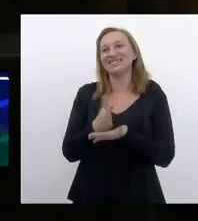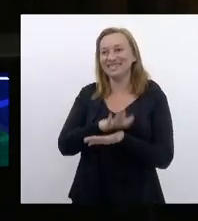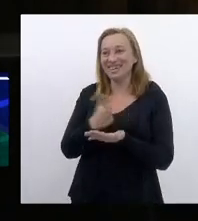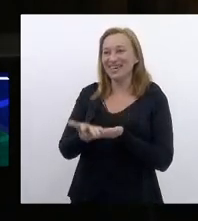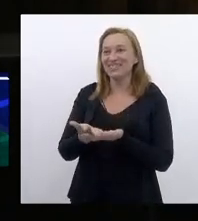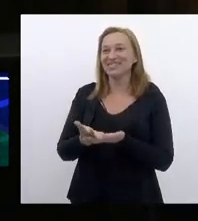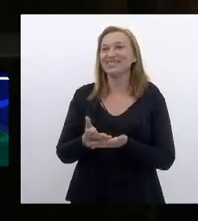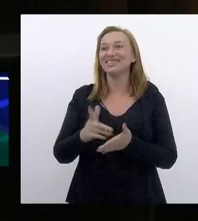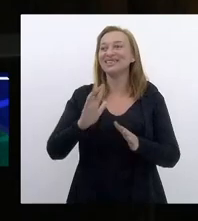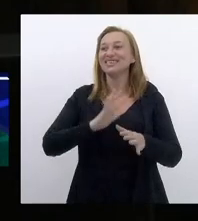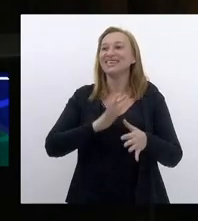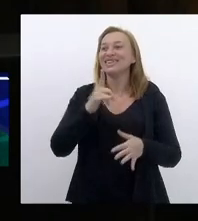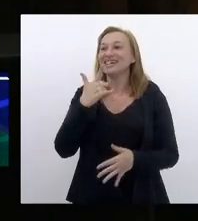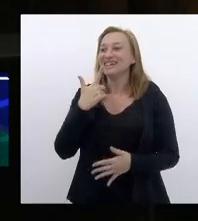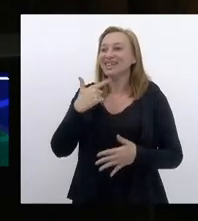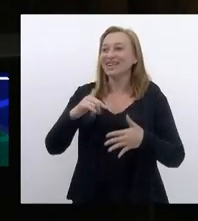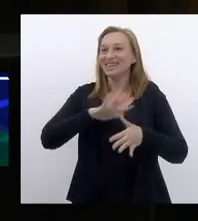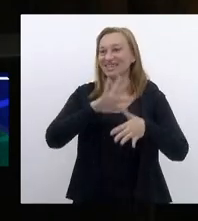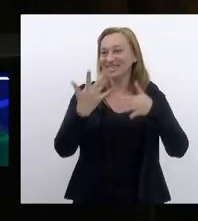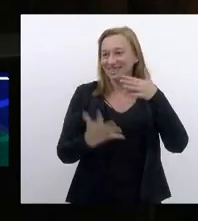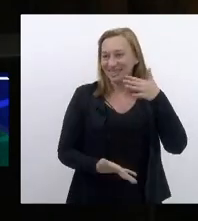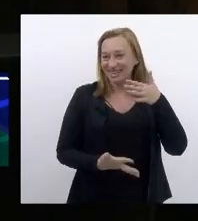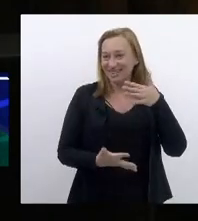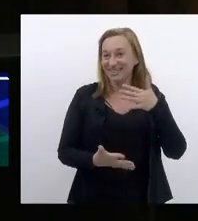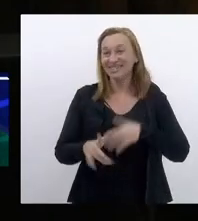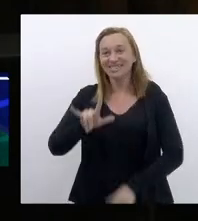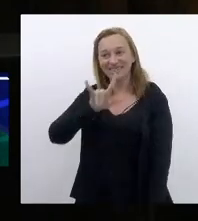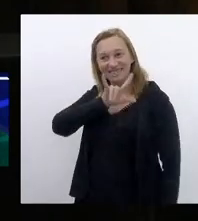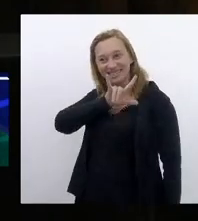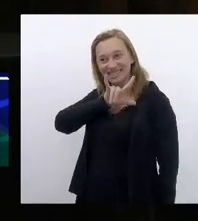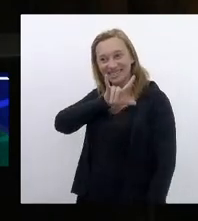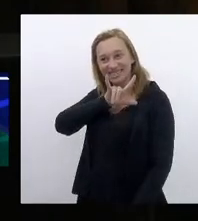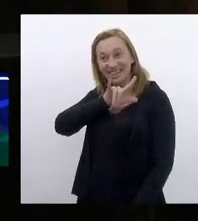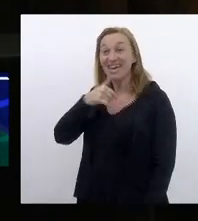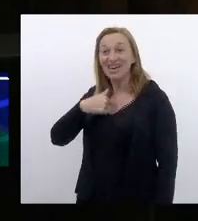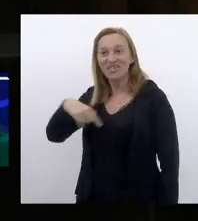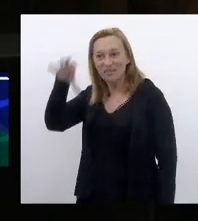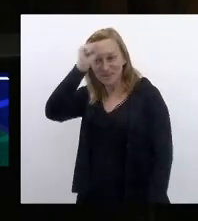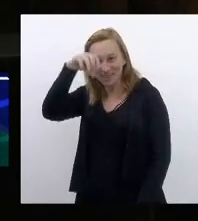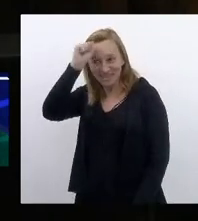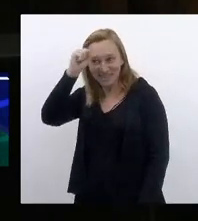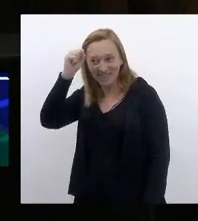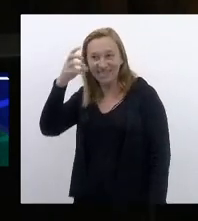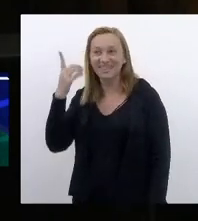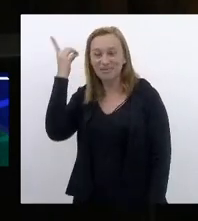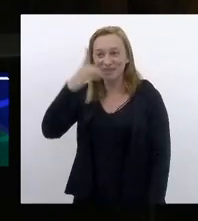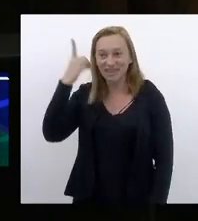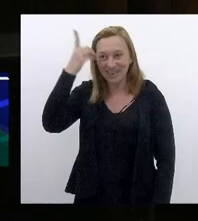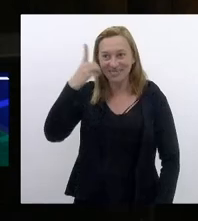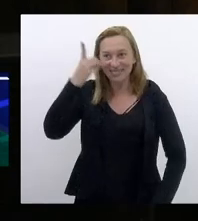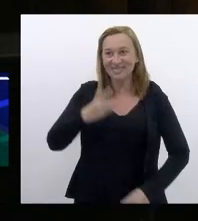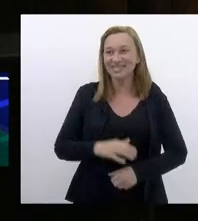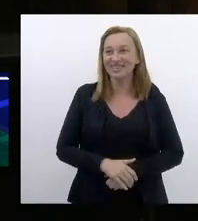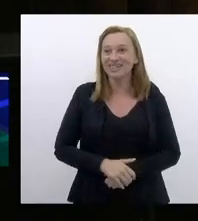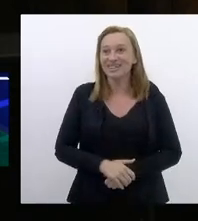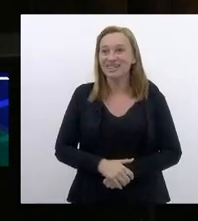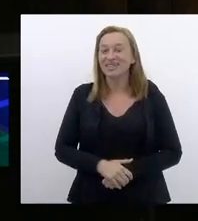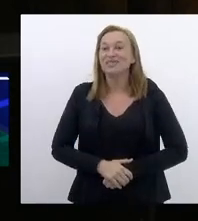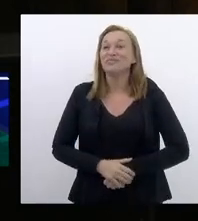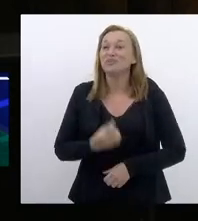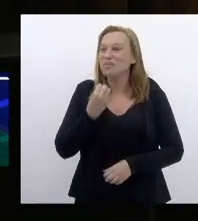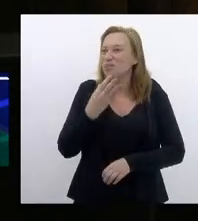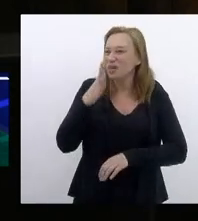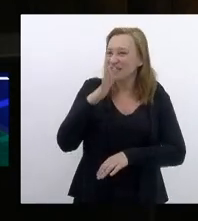da língua de Libra. E eu aprendi, deputado, que dar boa